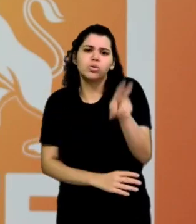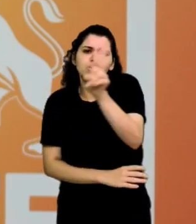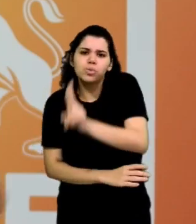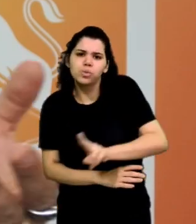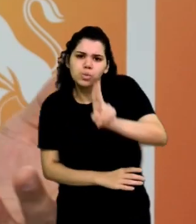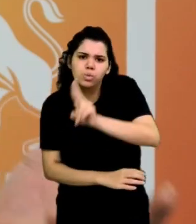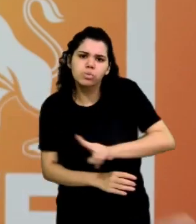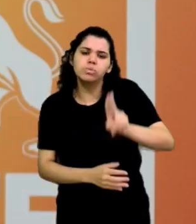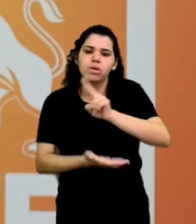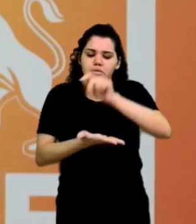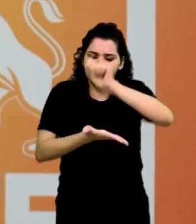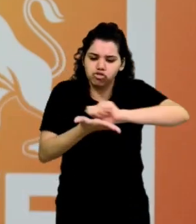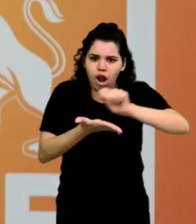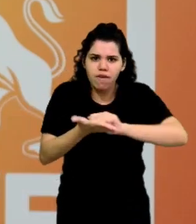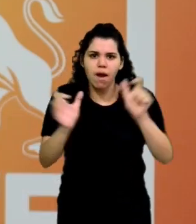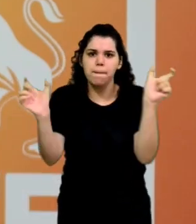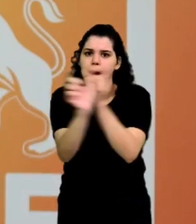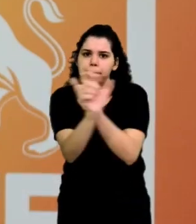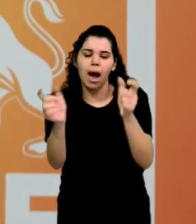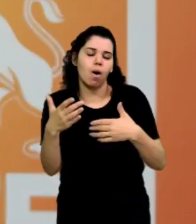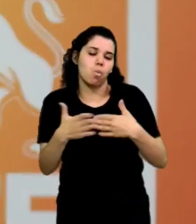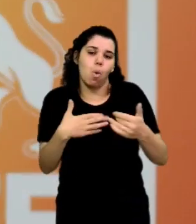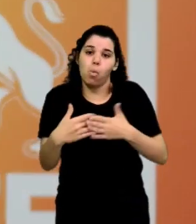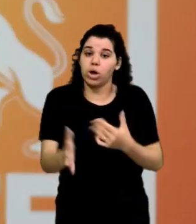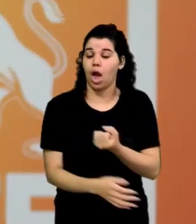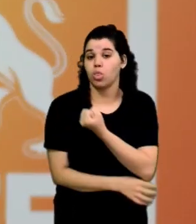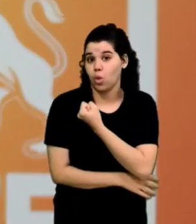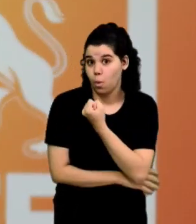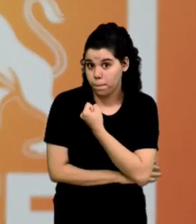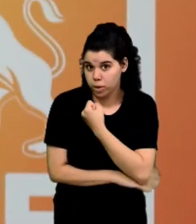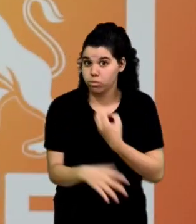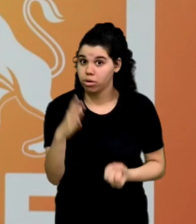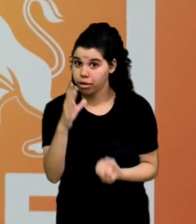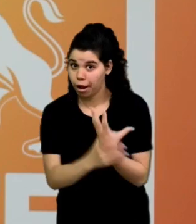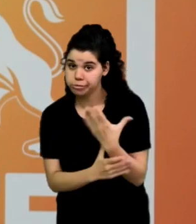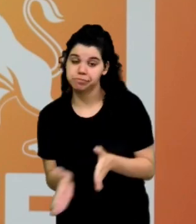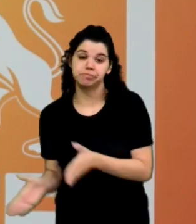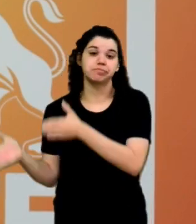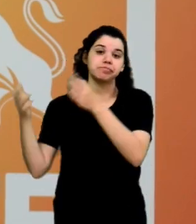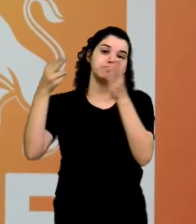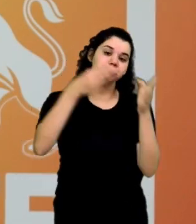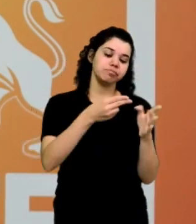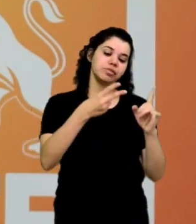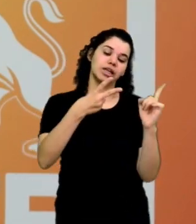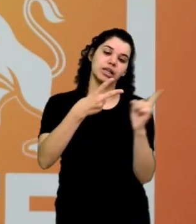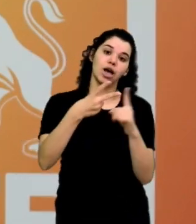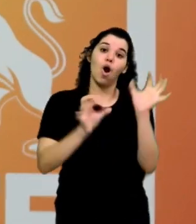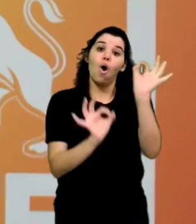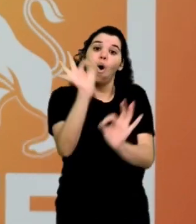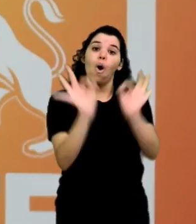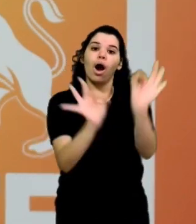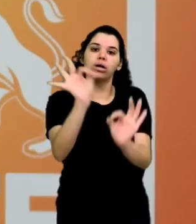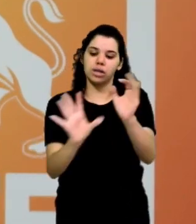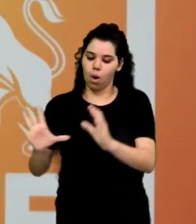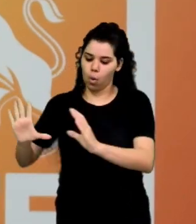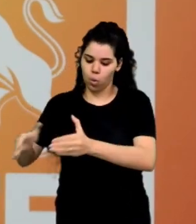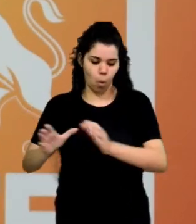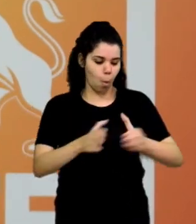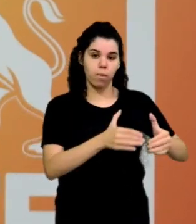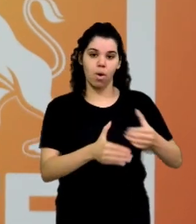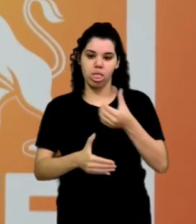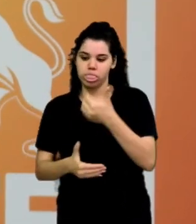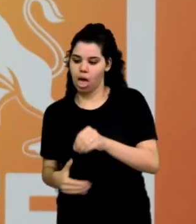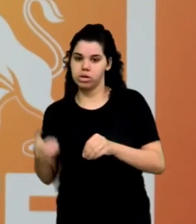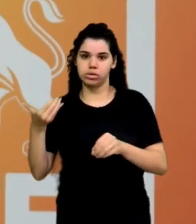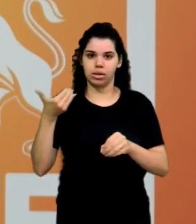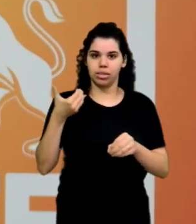para escrever qualquer número. A segunda característica que nós vimos foi a questão da organização de 10 em 10. E